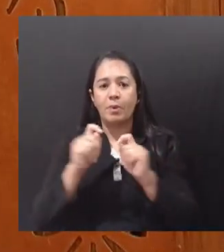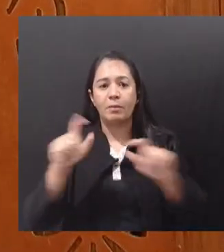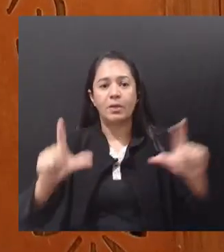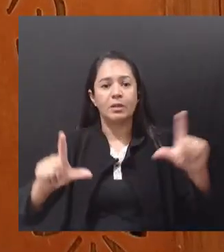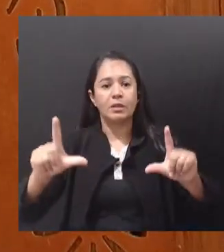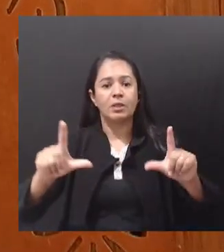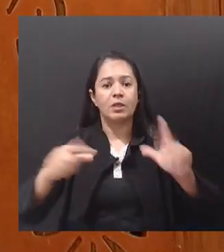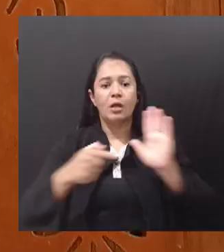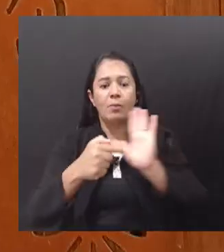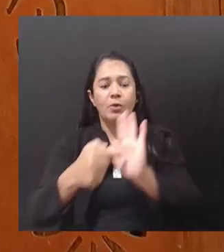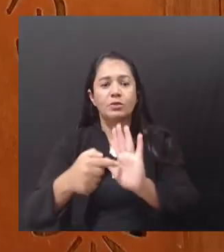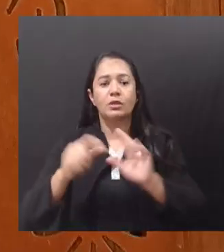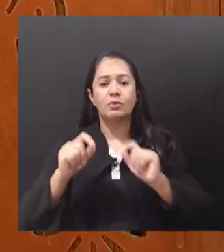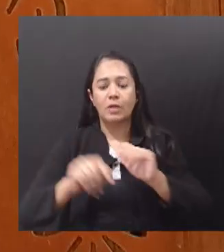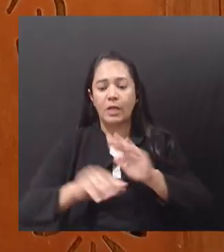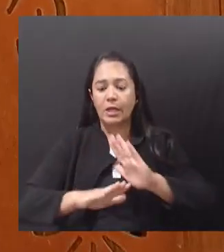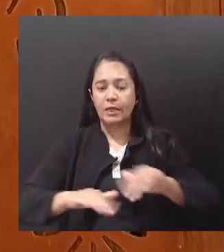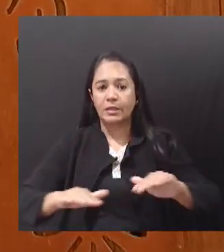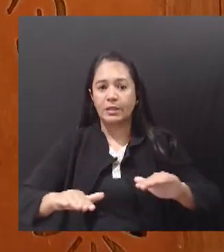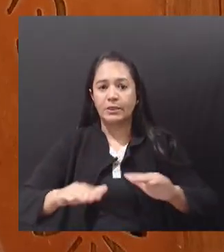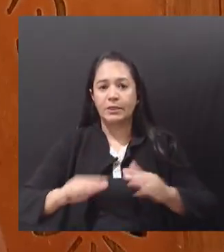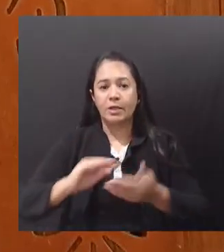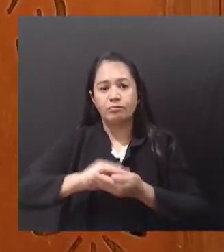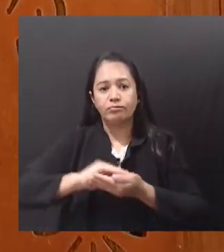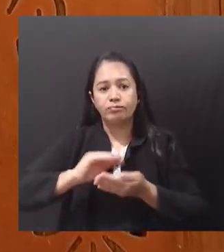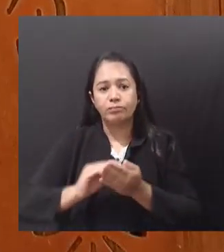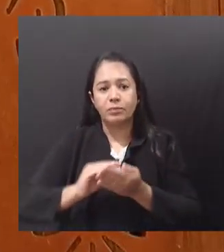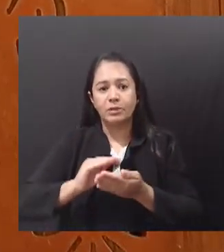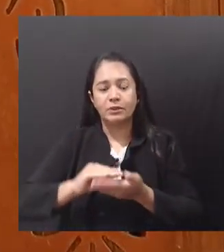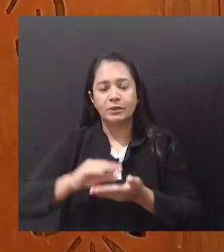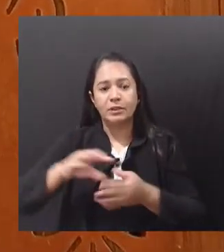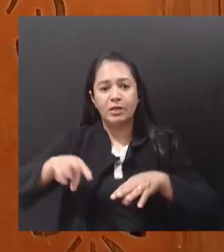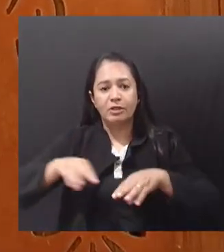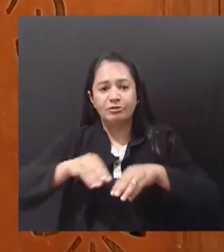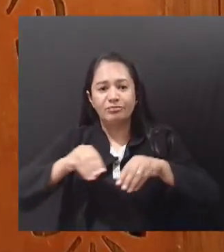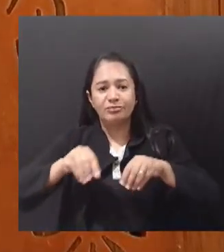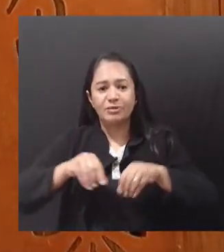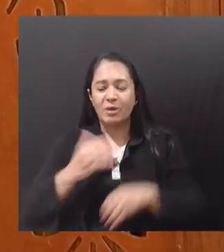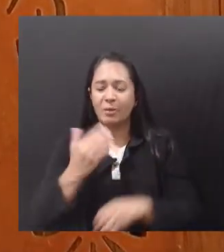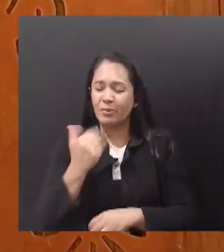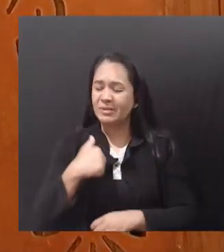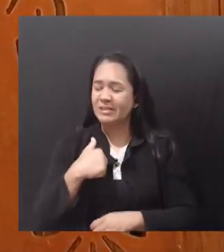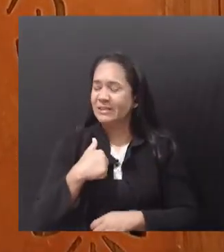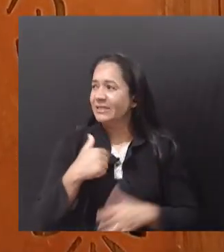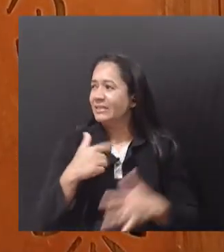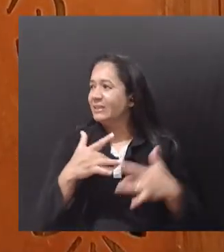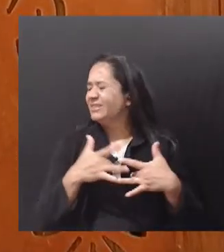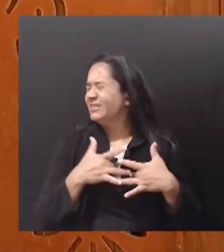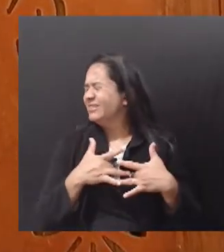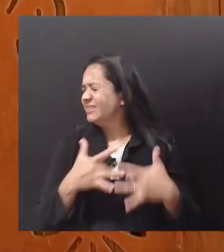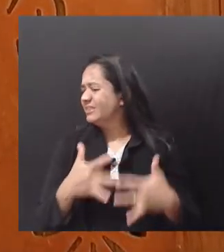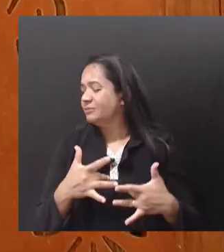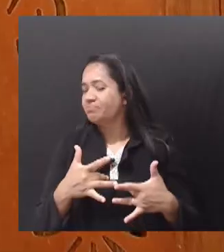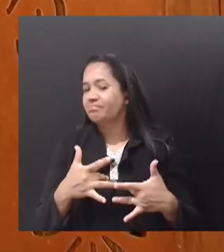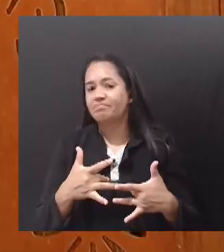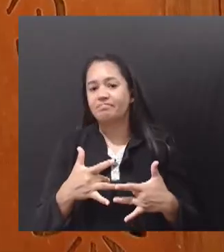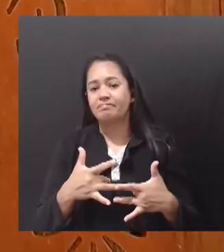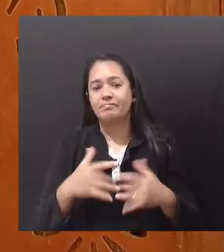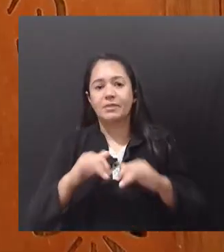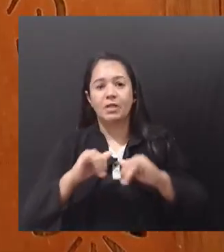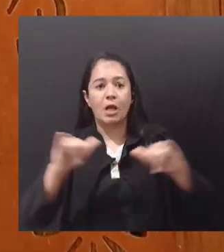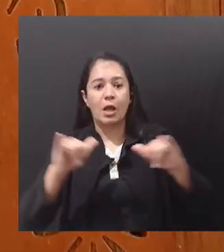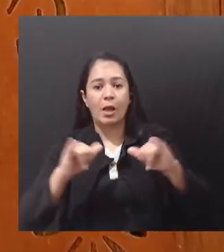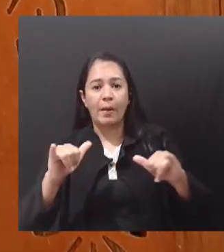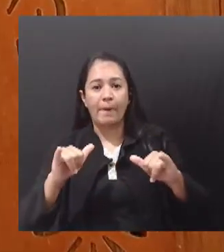mostrava crianças fazendo bolinho de barro para comer. Aquilo me tocou demais, a propaganda não era